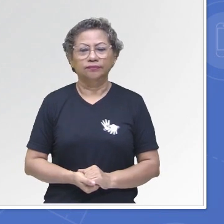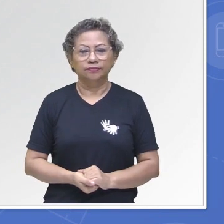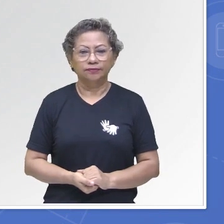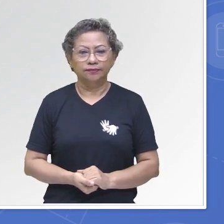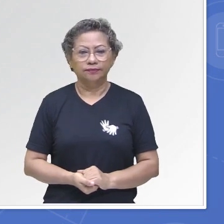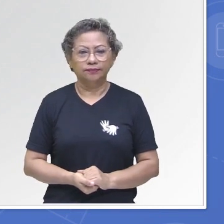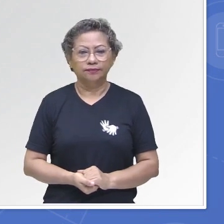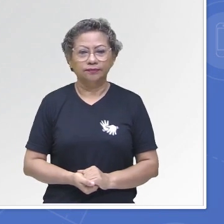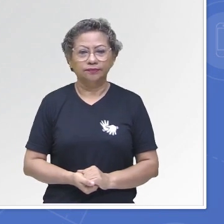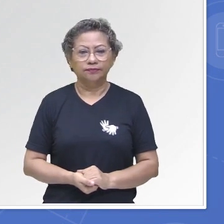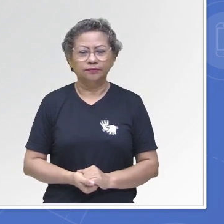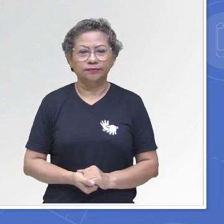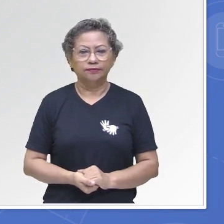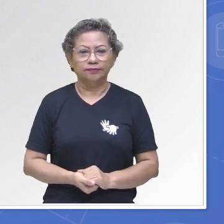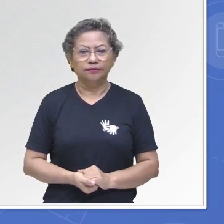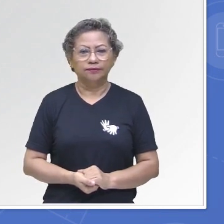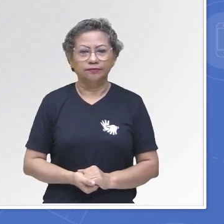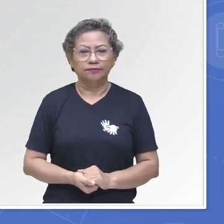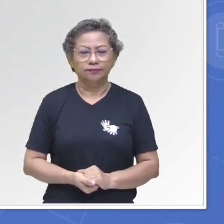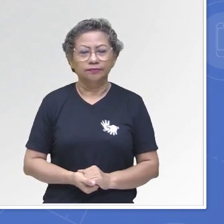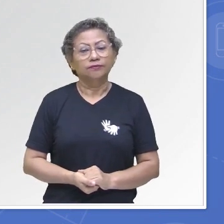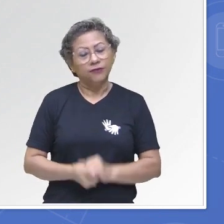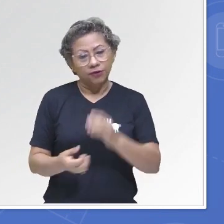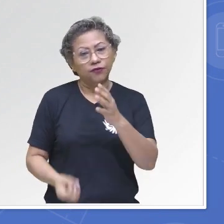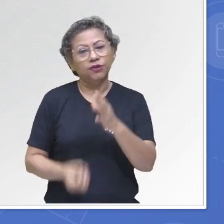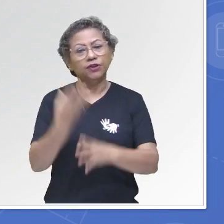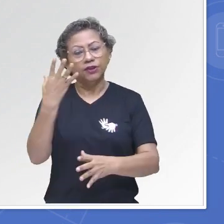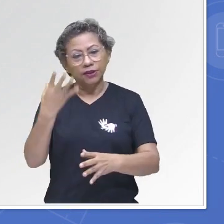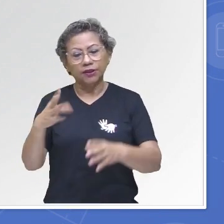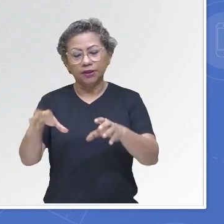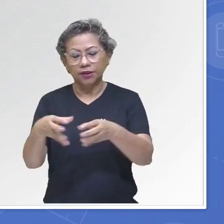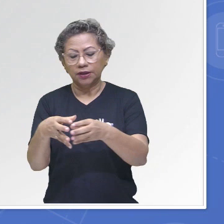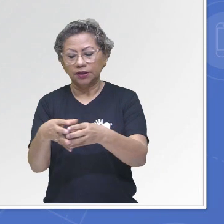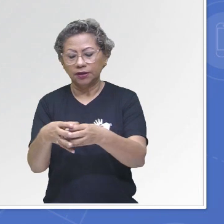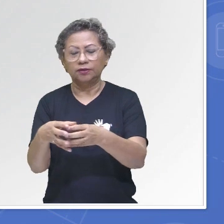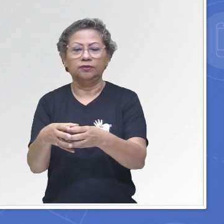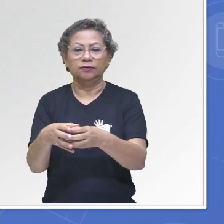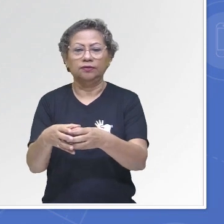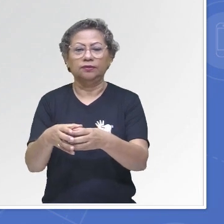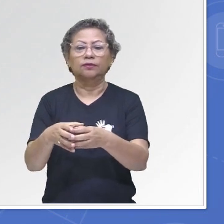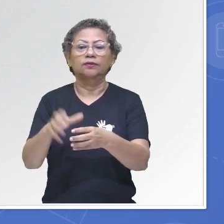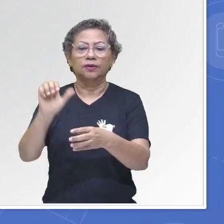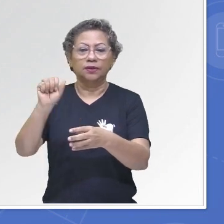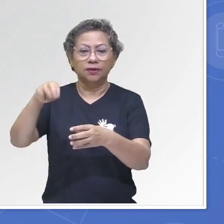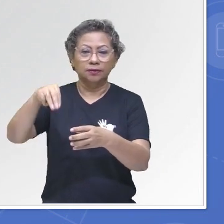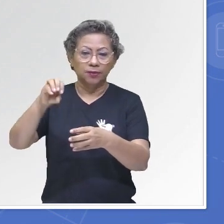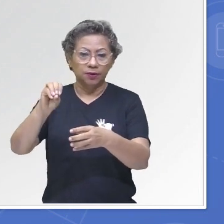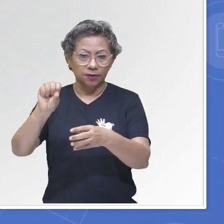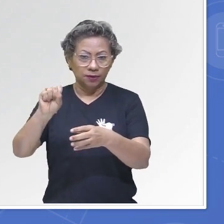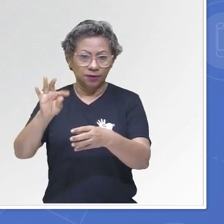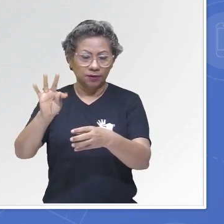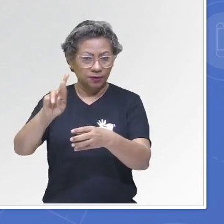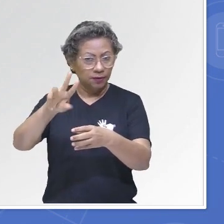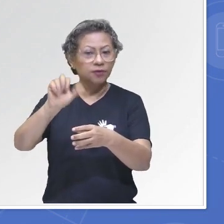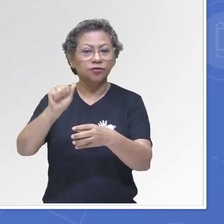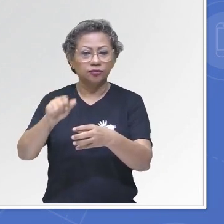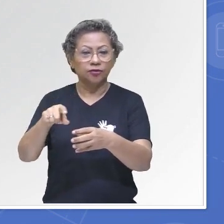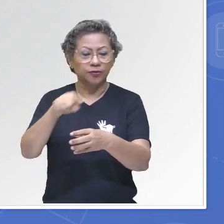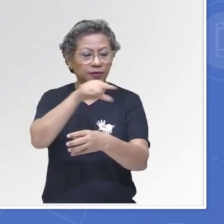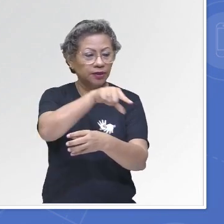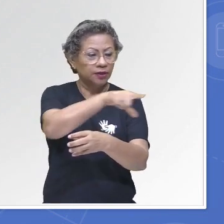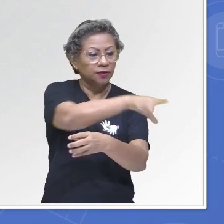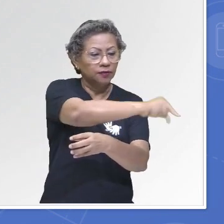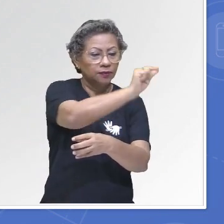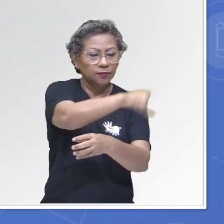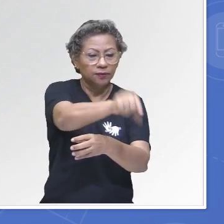5, 9, o número 5 aí foi escolhido. Então, a amostra foi coletada de um